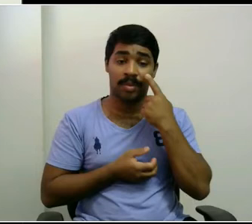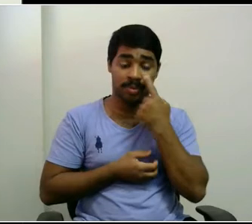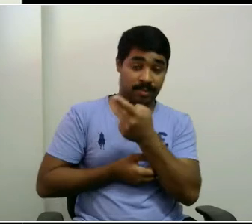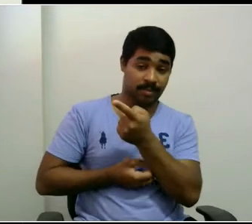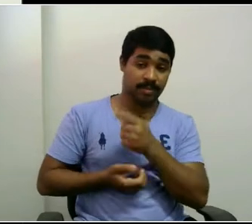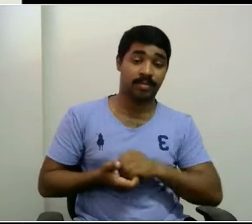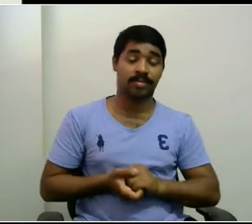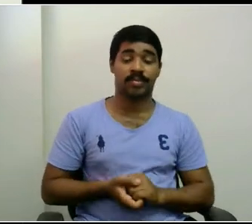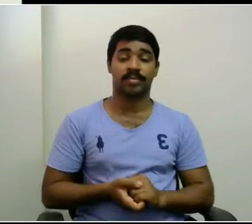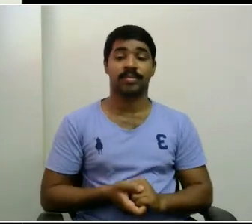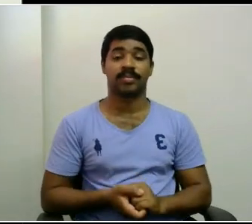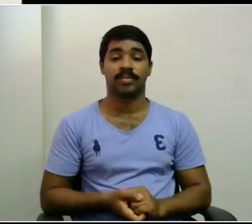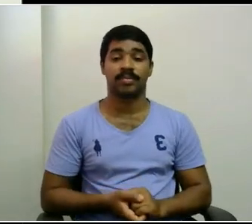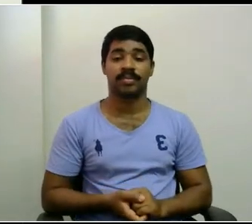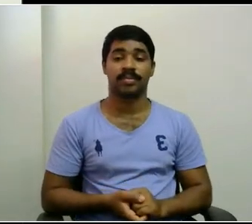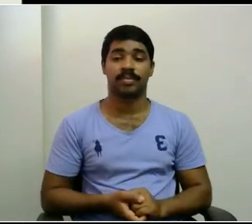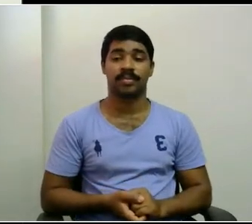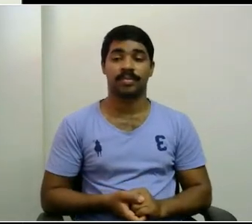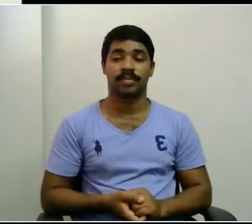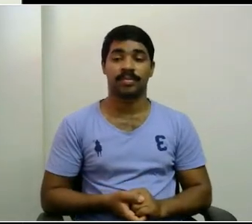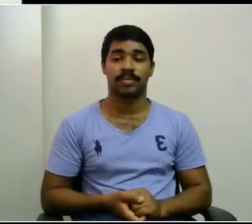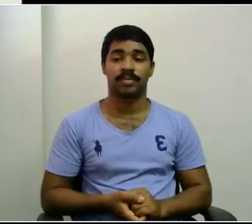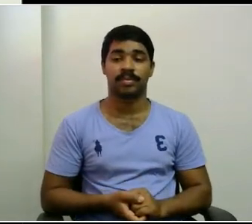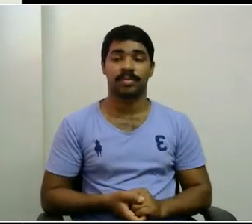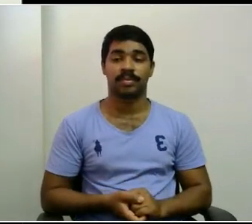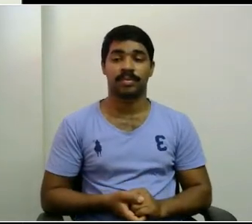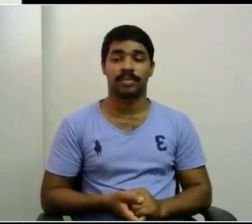Ó, só o que a gente já encontrou aqui. F